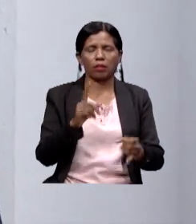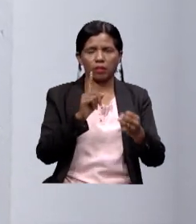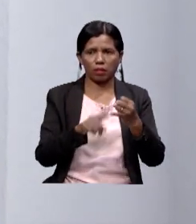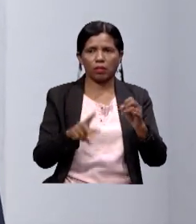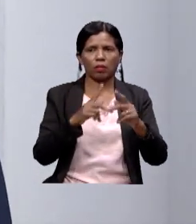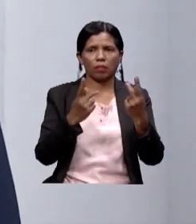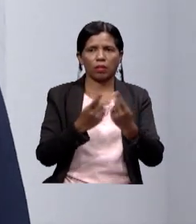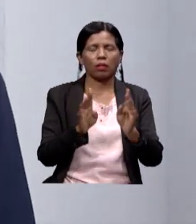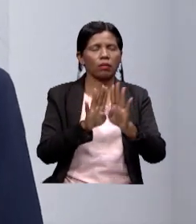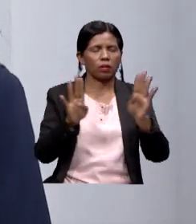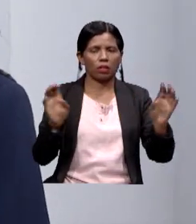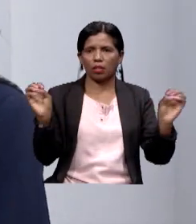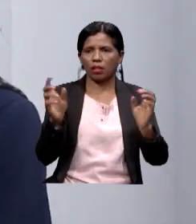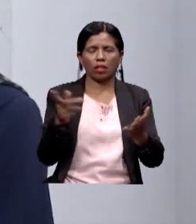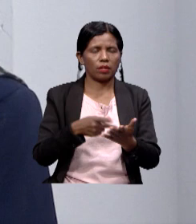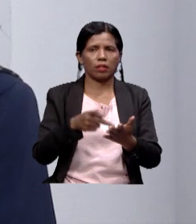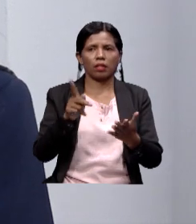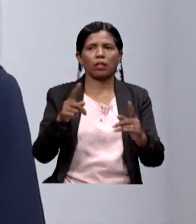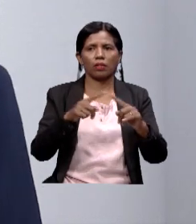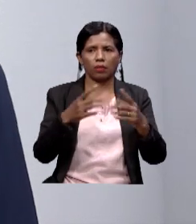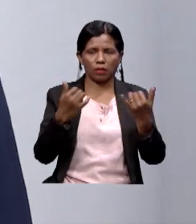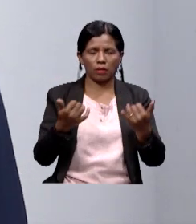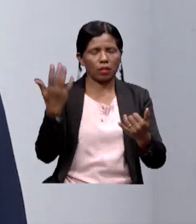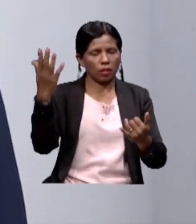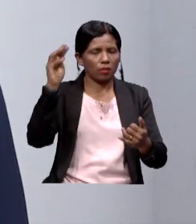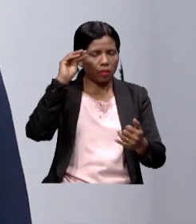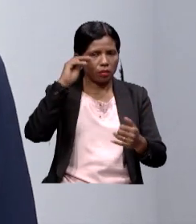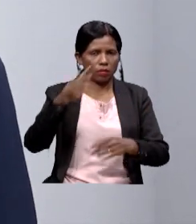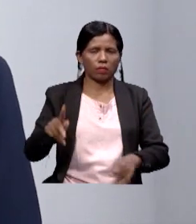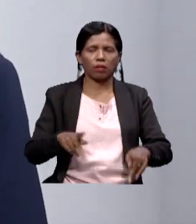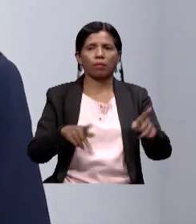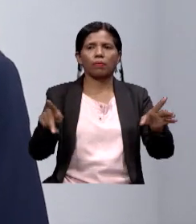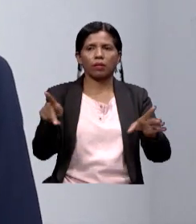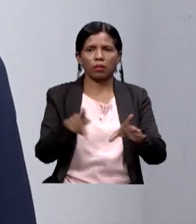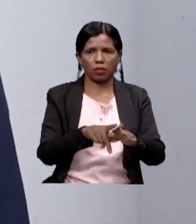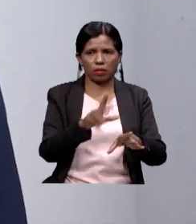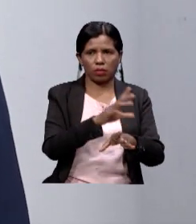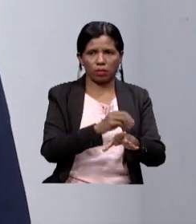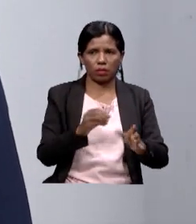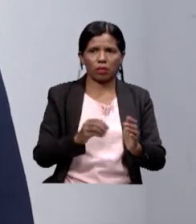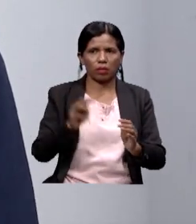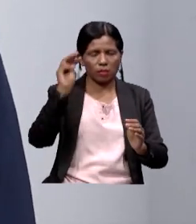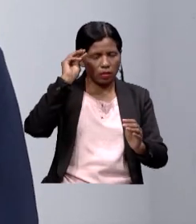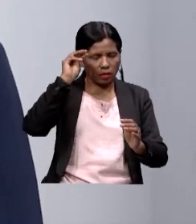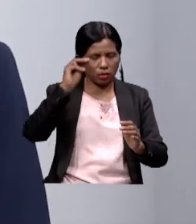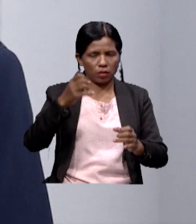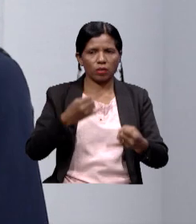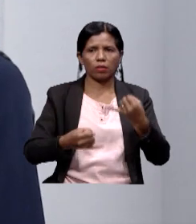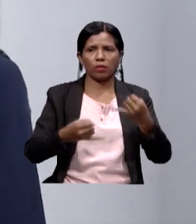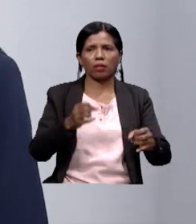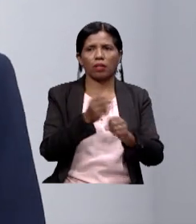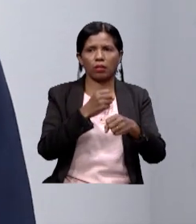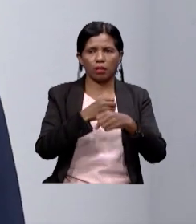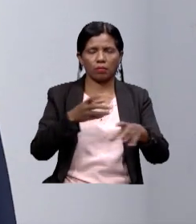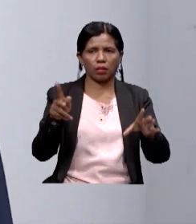companhia bot bot la selu e ba logo horas ne tina ministro publico participação usi gamlet inspection auditoria ministro justice halo tina participação